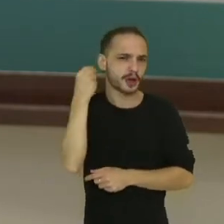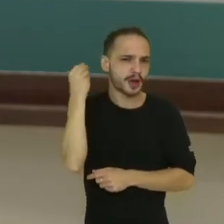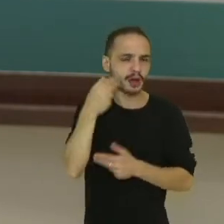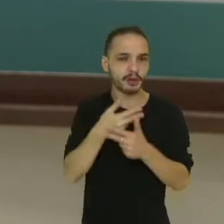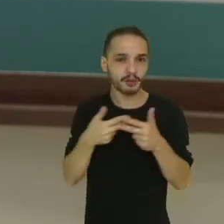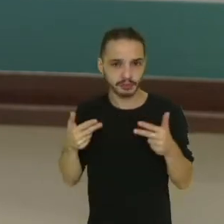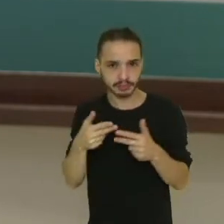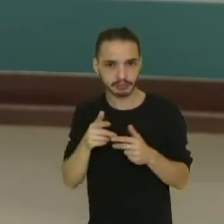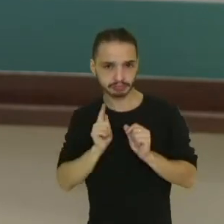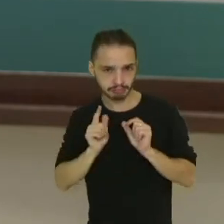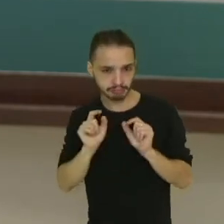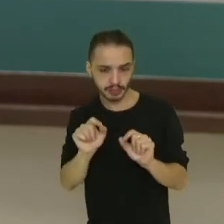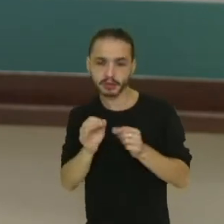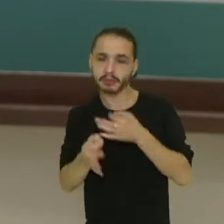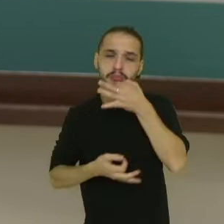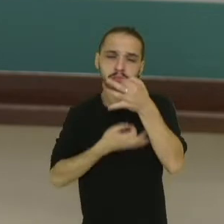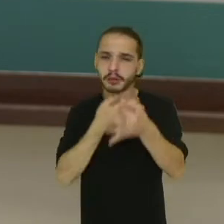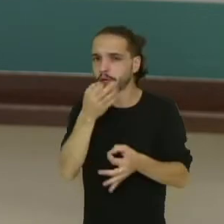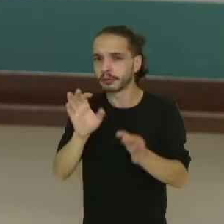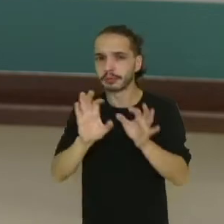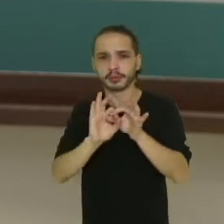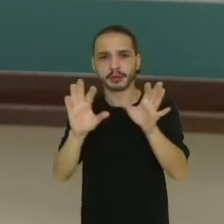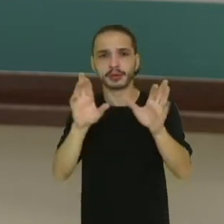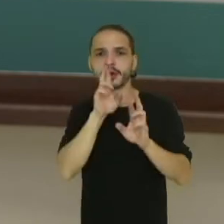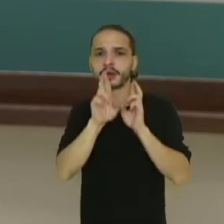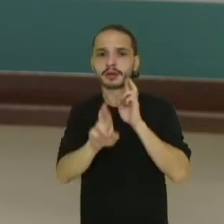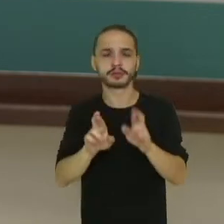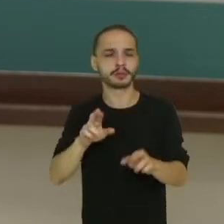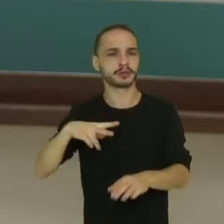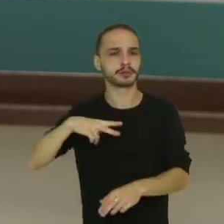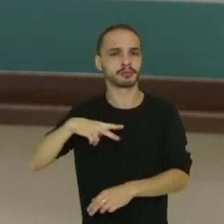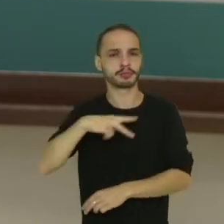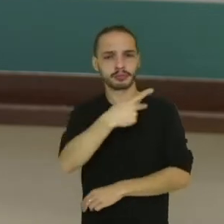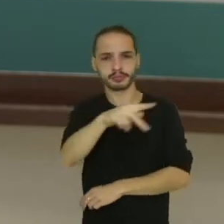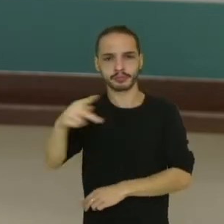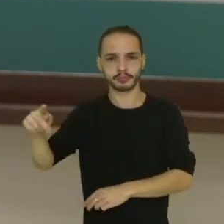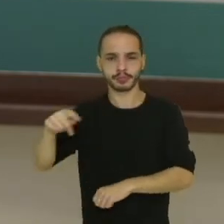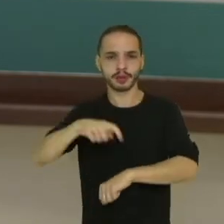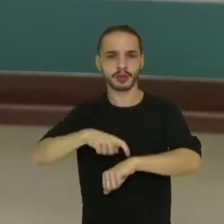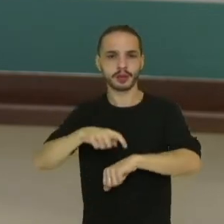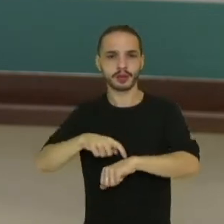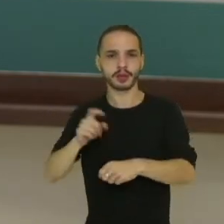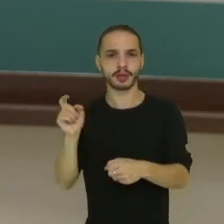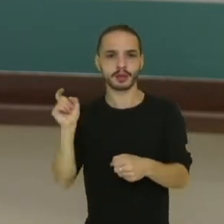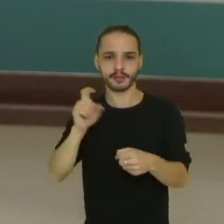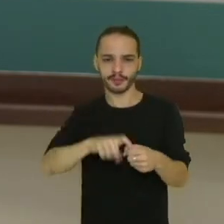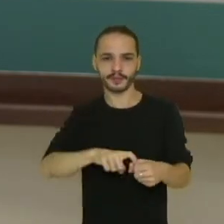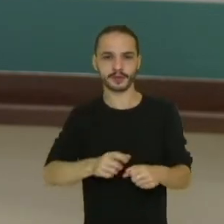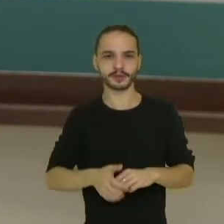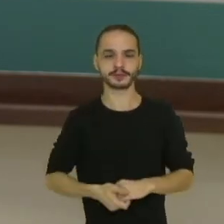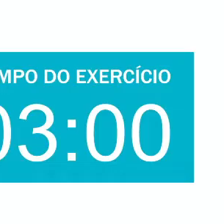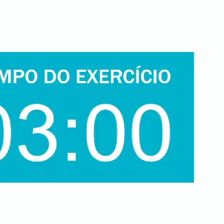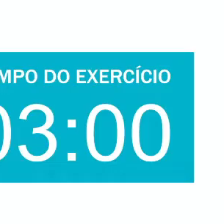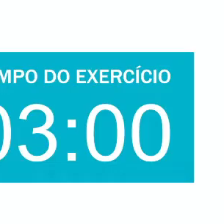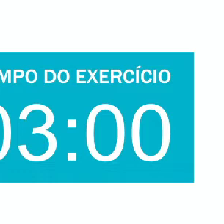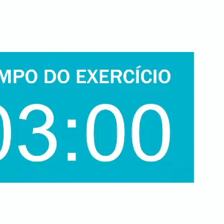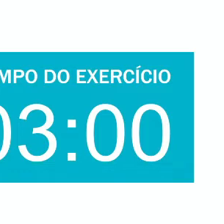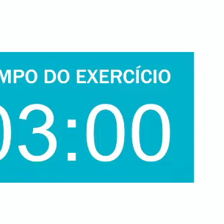vocês comentarem um pouquinho sobre isso, é uma resposta aí bem pessoal de vocês. Um tempinho para a nossa primeira atividade.